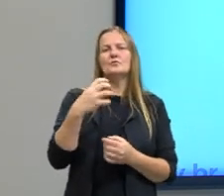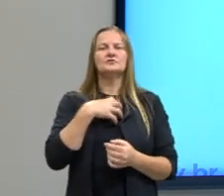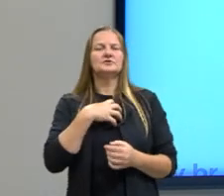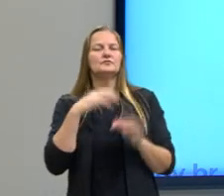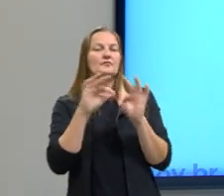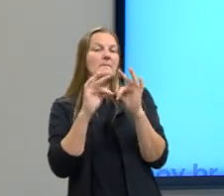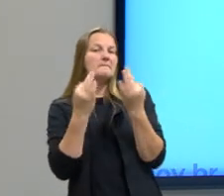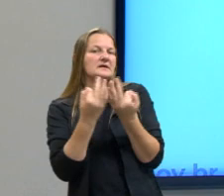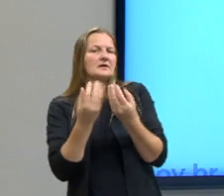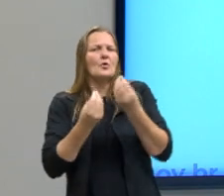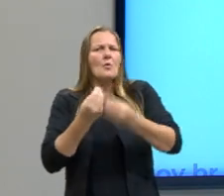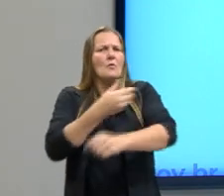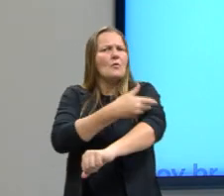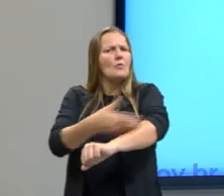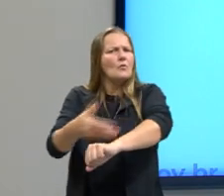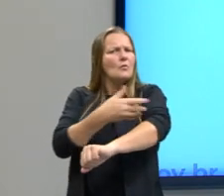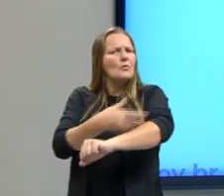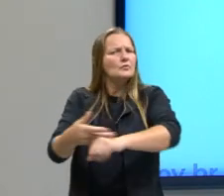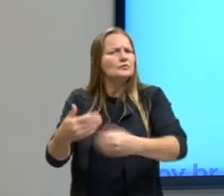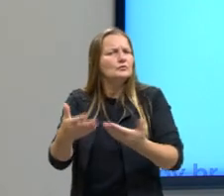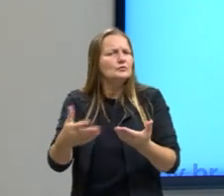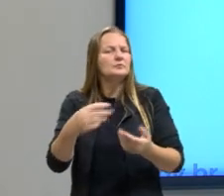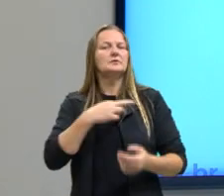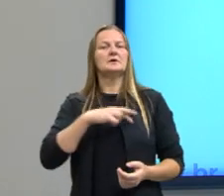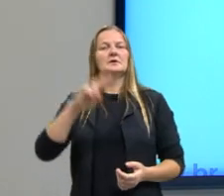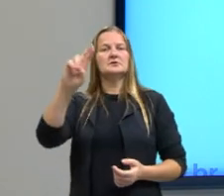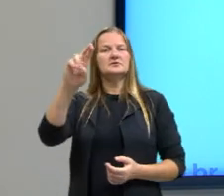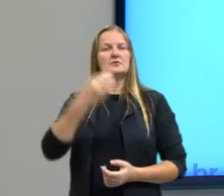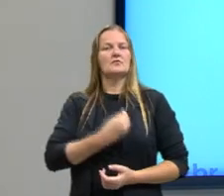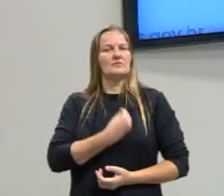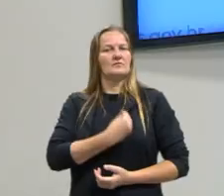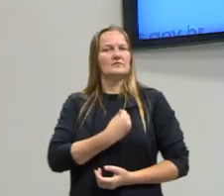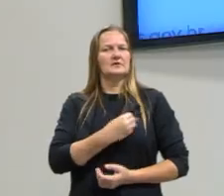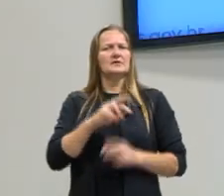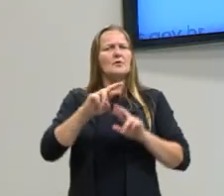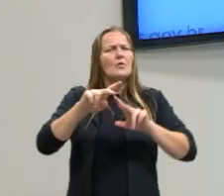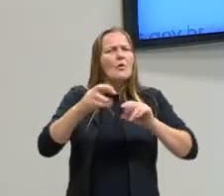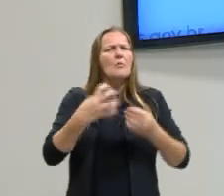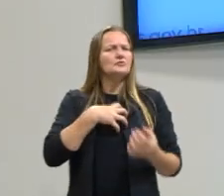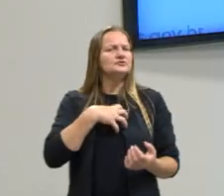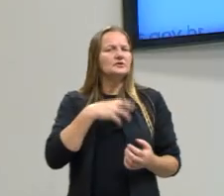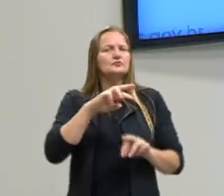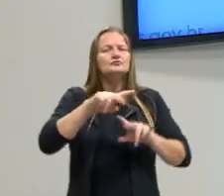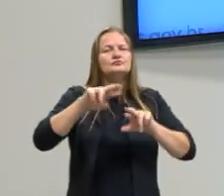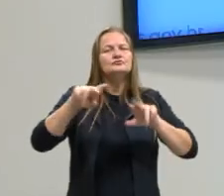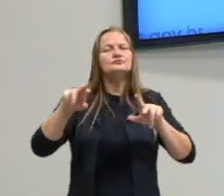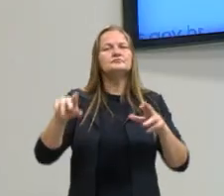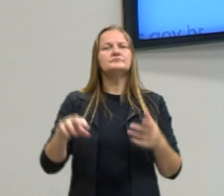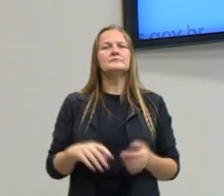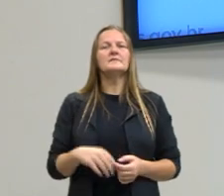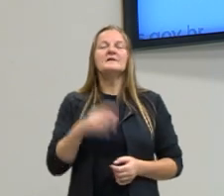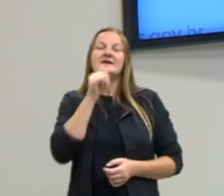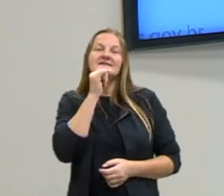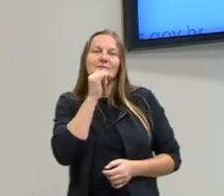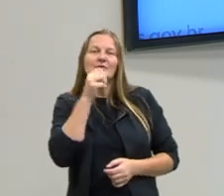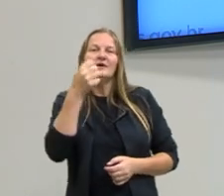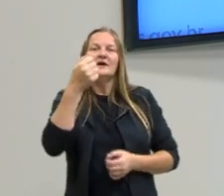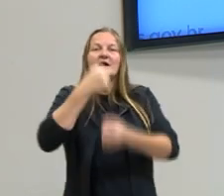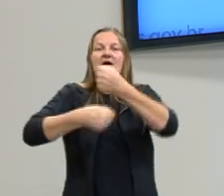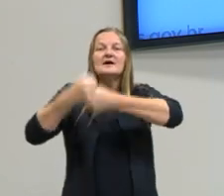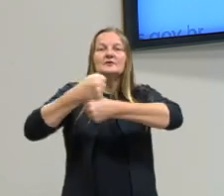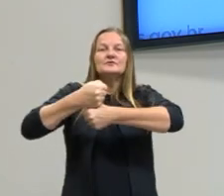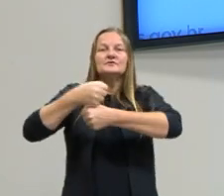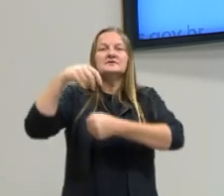forma de família uma religião para falar de vida né Nós temos muito por exemplo os anos 70 eo movimento